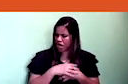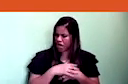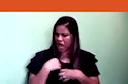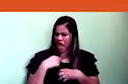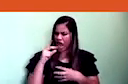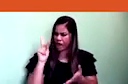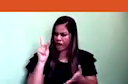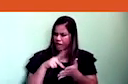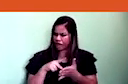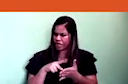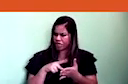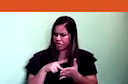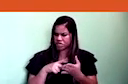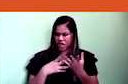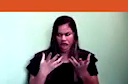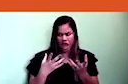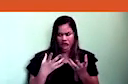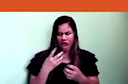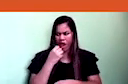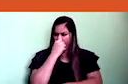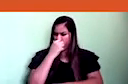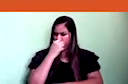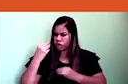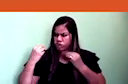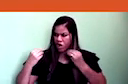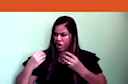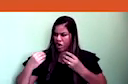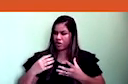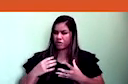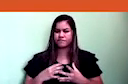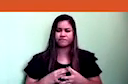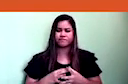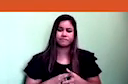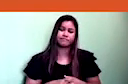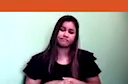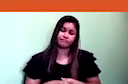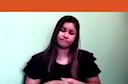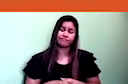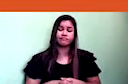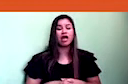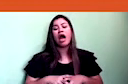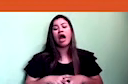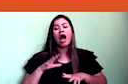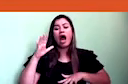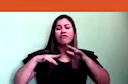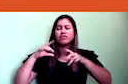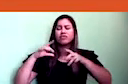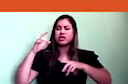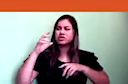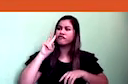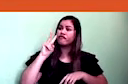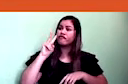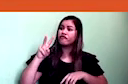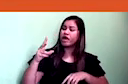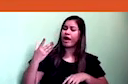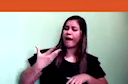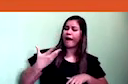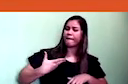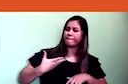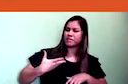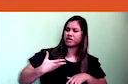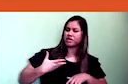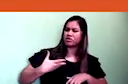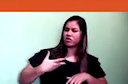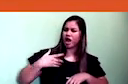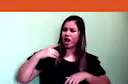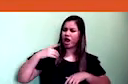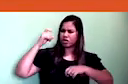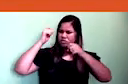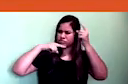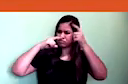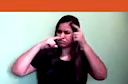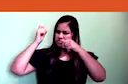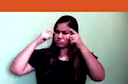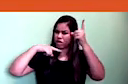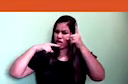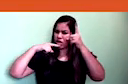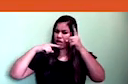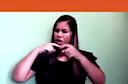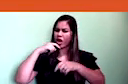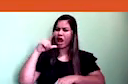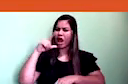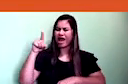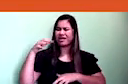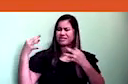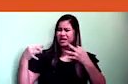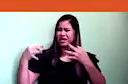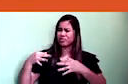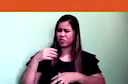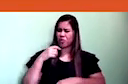com situações do dia a dia. Às vezes, uma expressão facial que um amigo nos traz, né? Não porque ele está olhando feio para nós, mas porque talvez ele esteja com